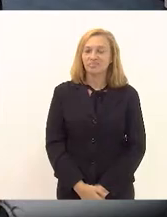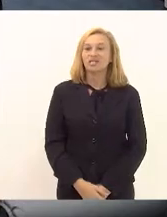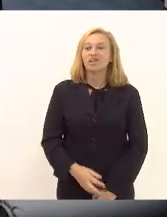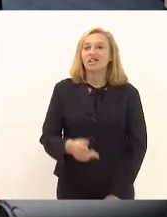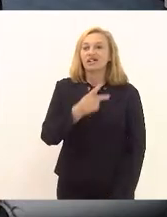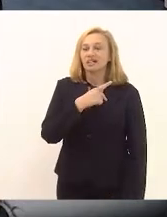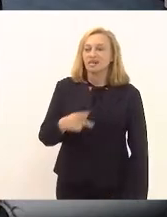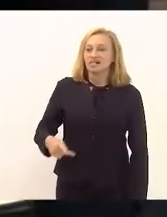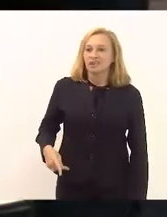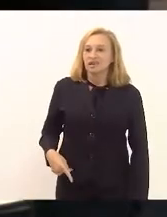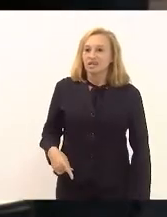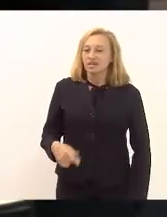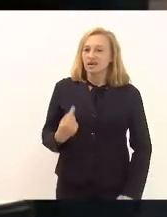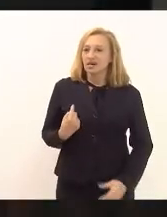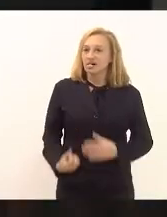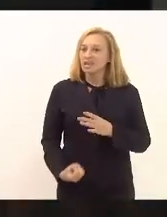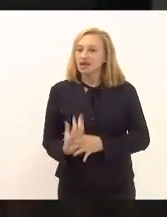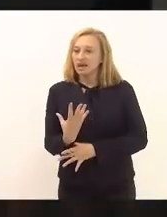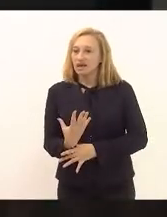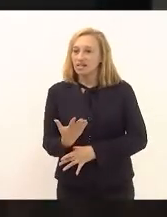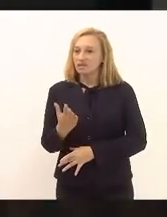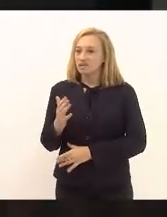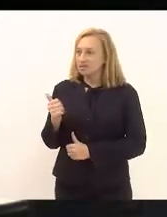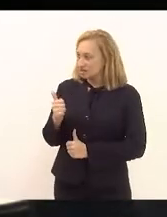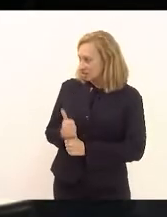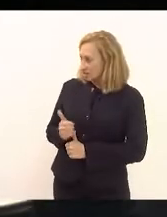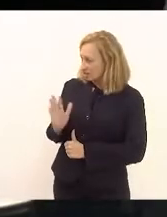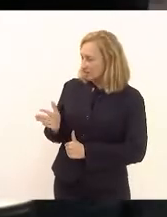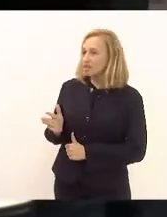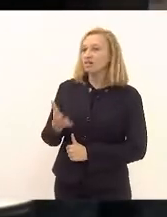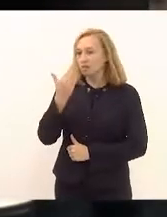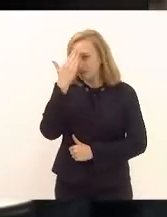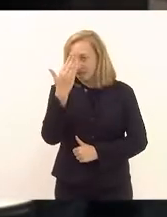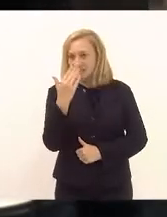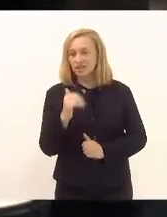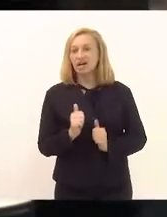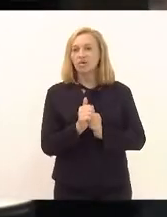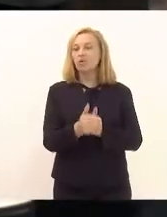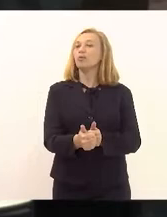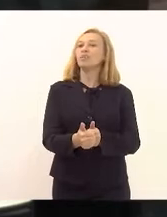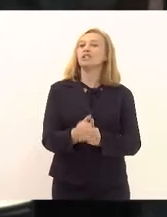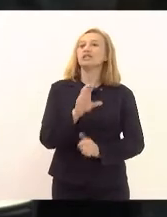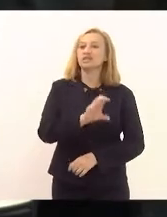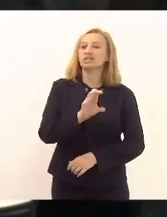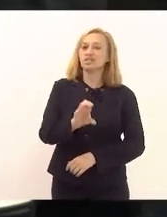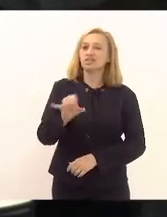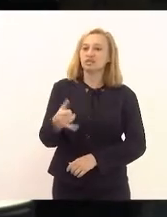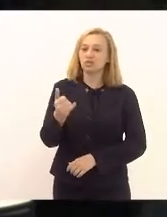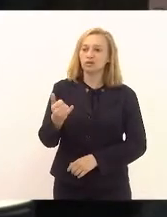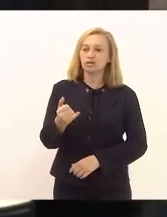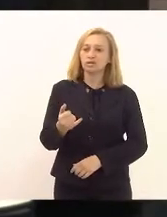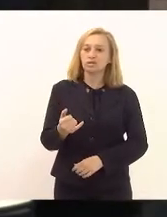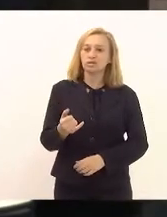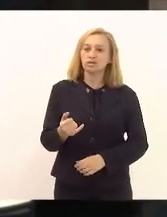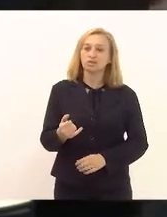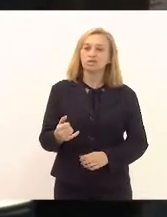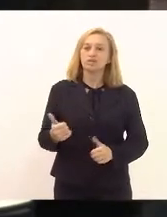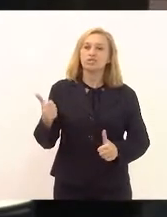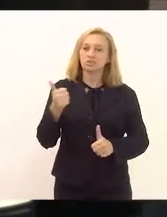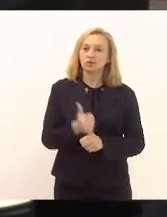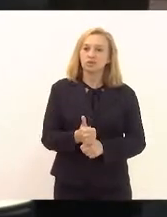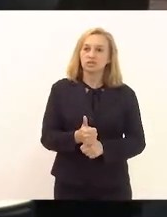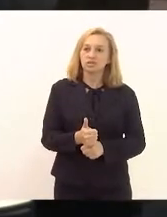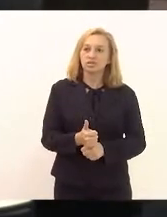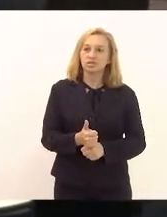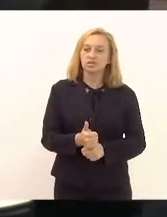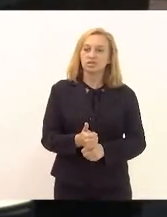Presidente, eu sou autora. Já é substitutivo. Já está substitutivo, obrigada. Então, acompanho o parecer da CCJ nos termos do substitutivo,